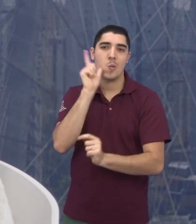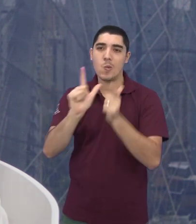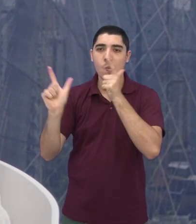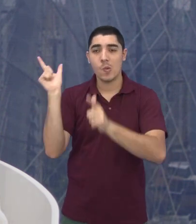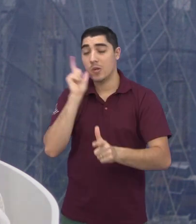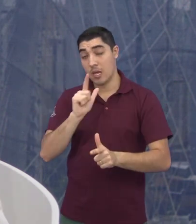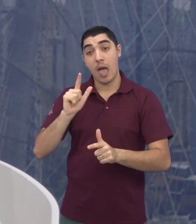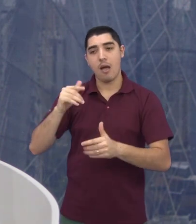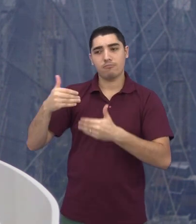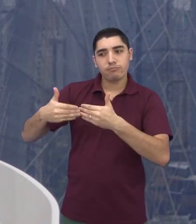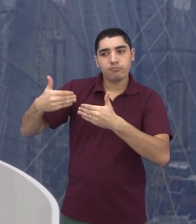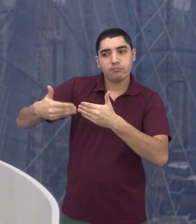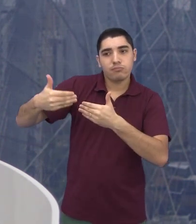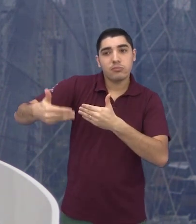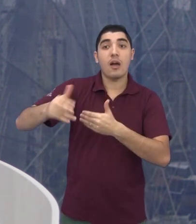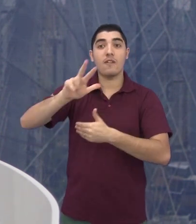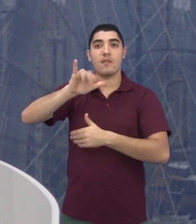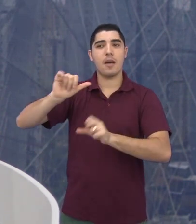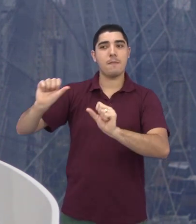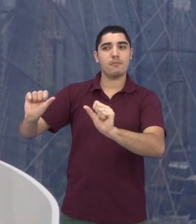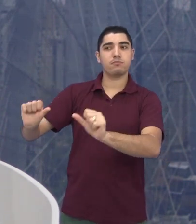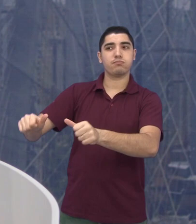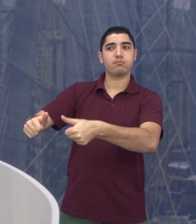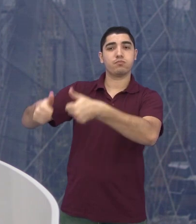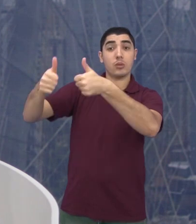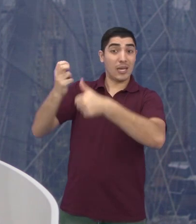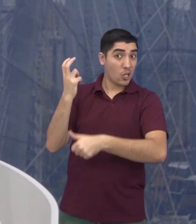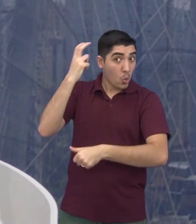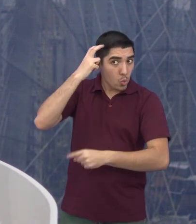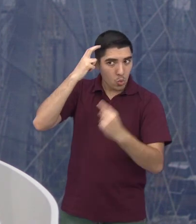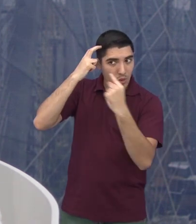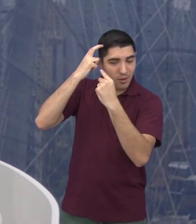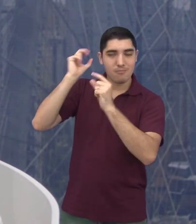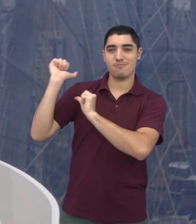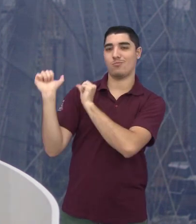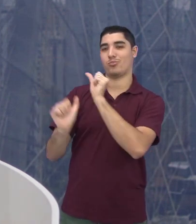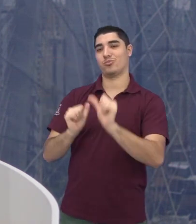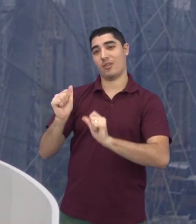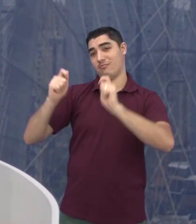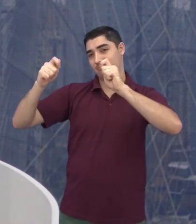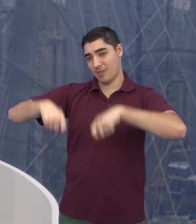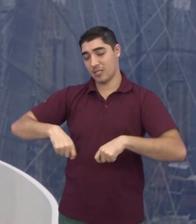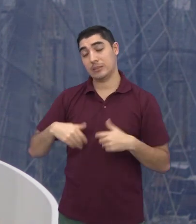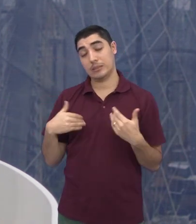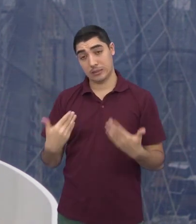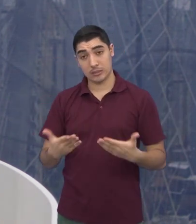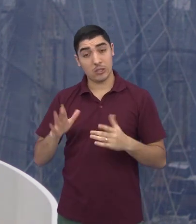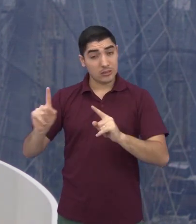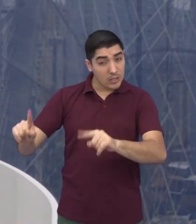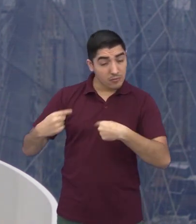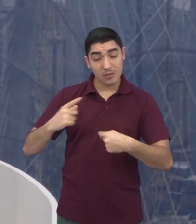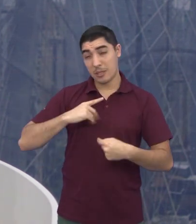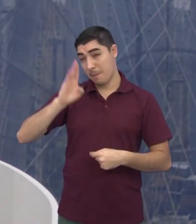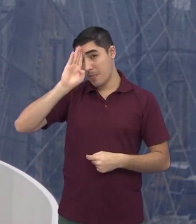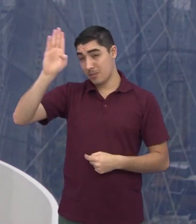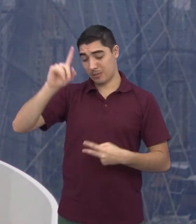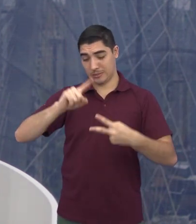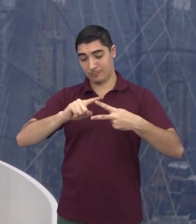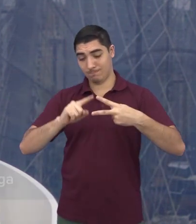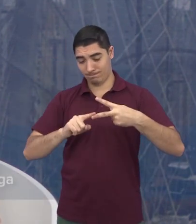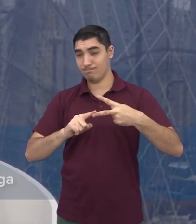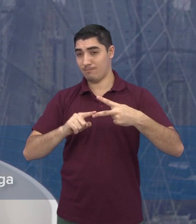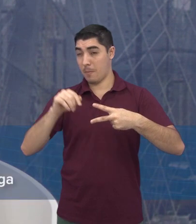aos poucos ir mudando essa nossa cultura. Mas o desafio maior realmente são dois que eu